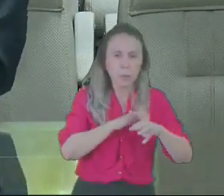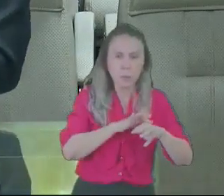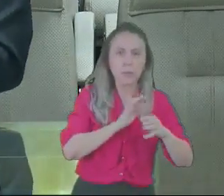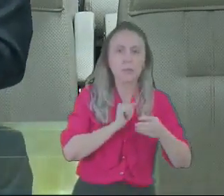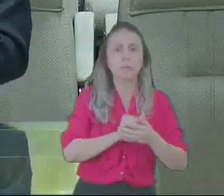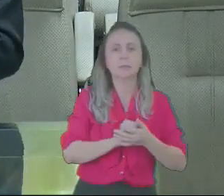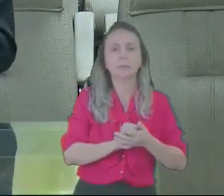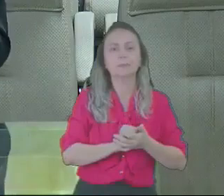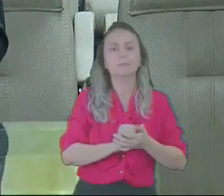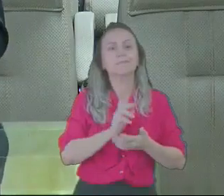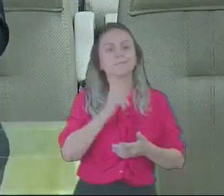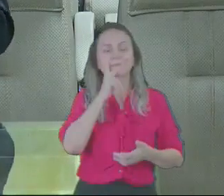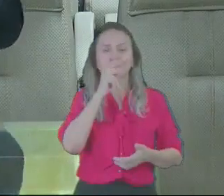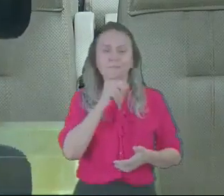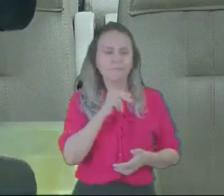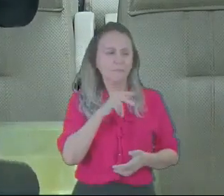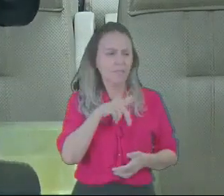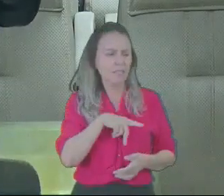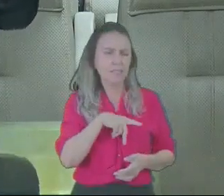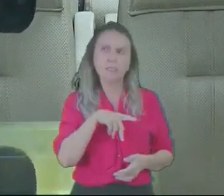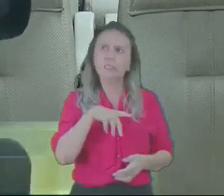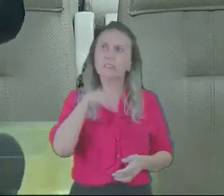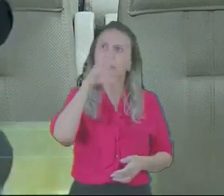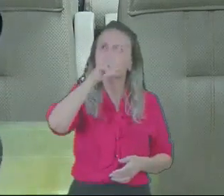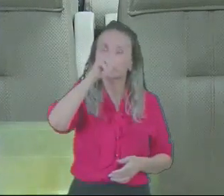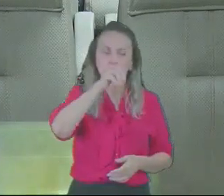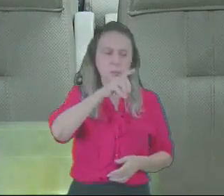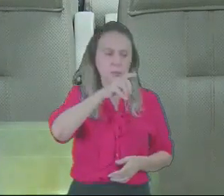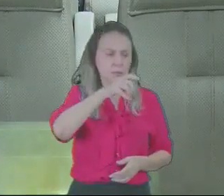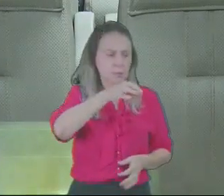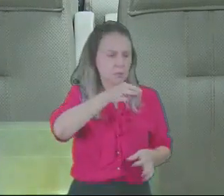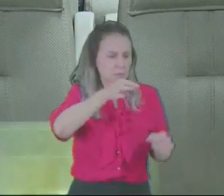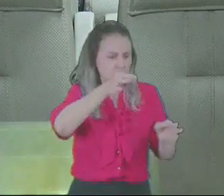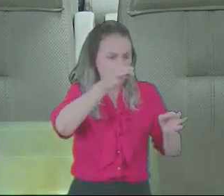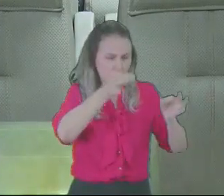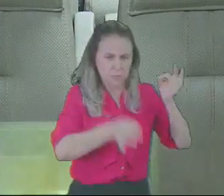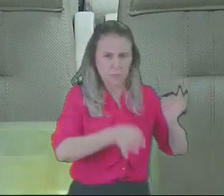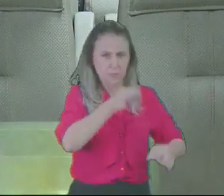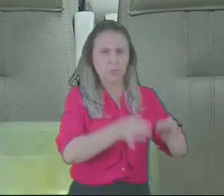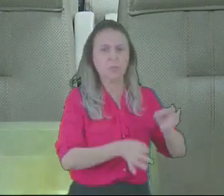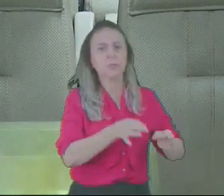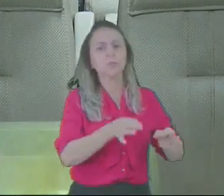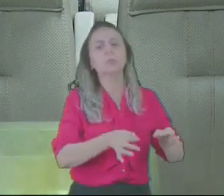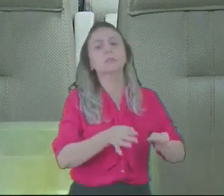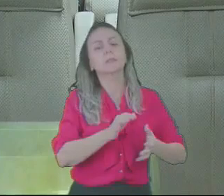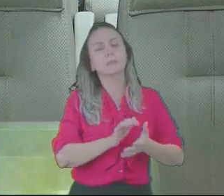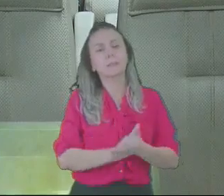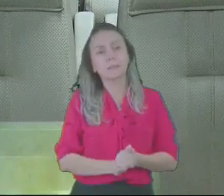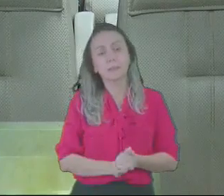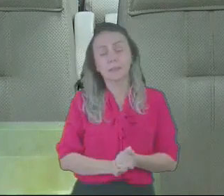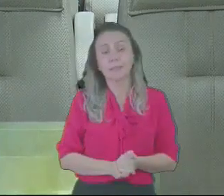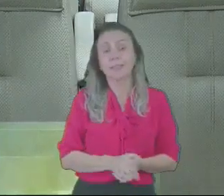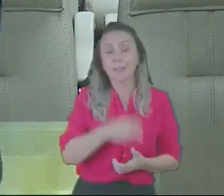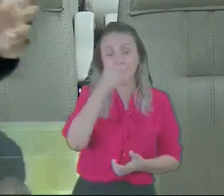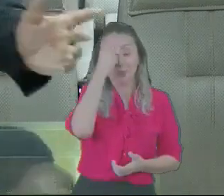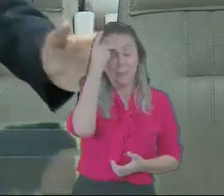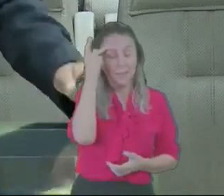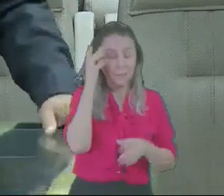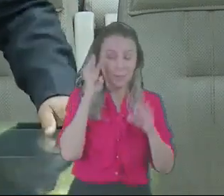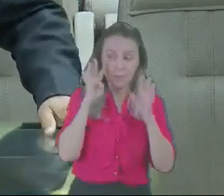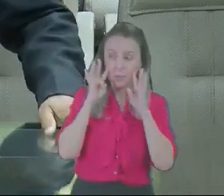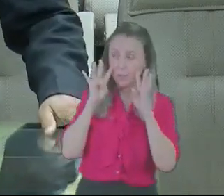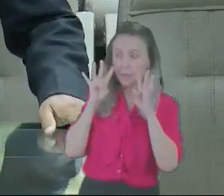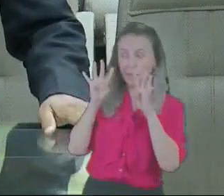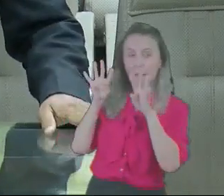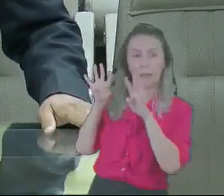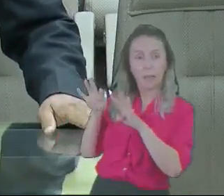alguma punição de Deus e todo mundo está de olho arregalado com que Jesus e ouvidos atento com que Jesus